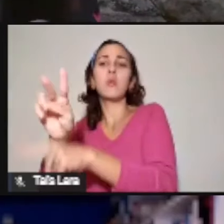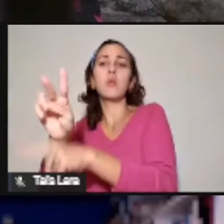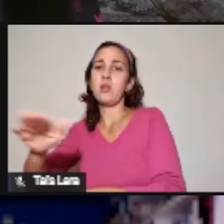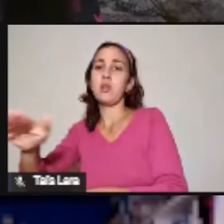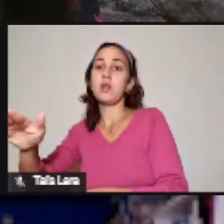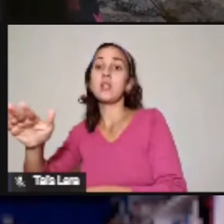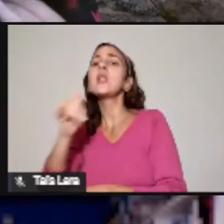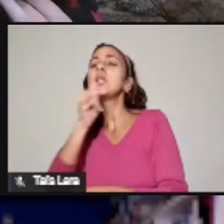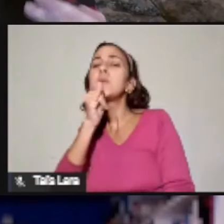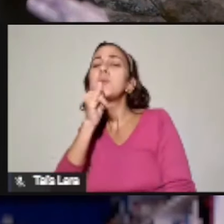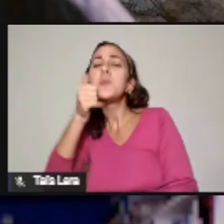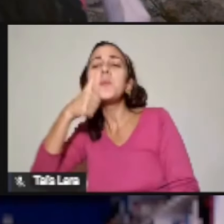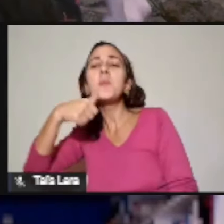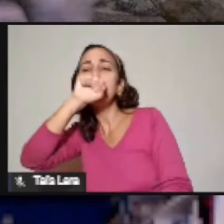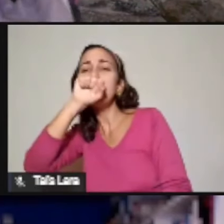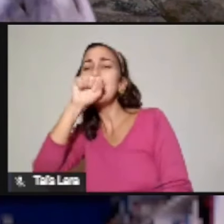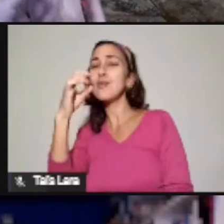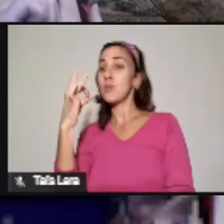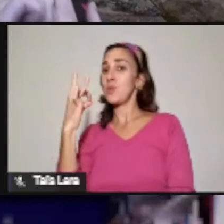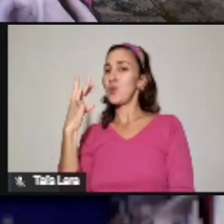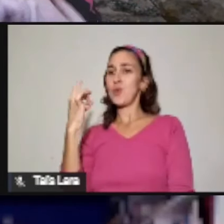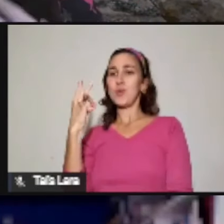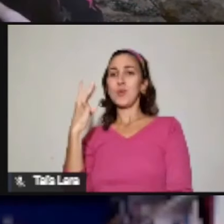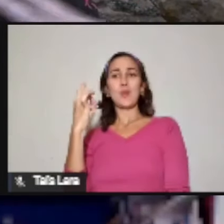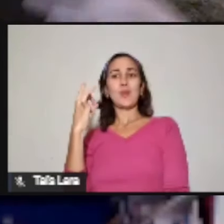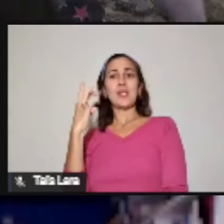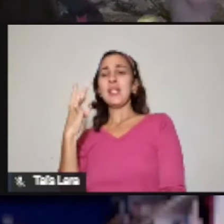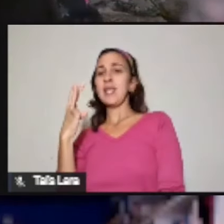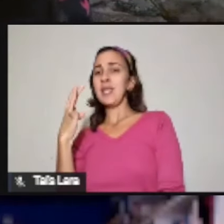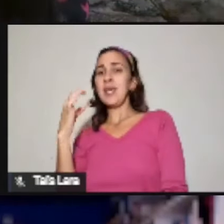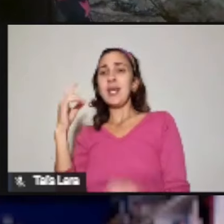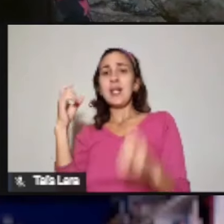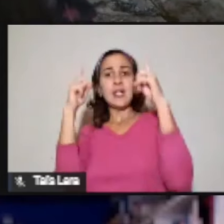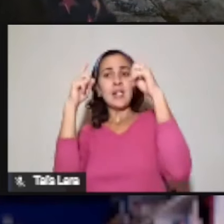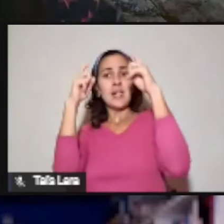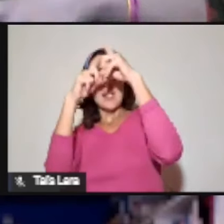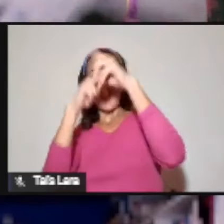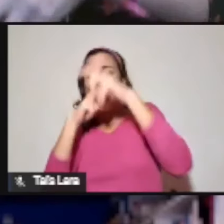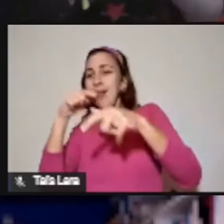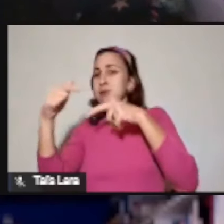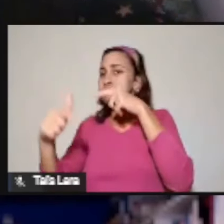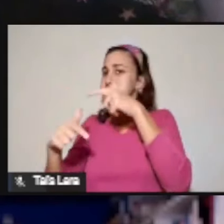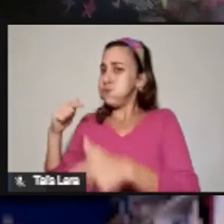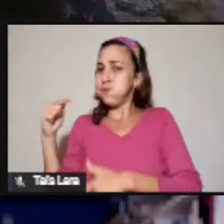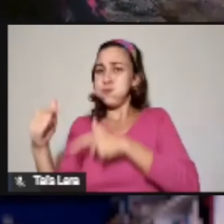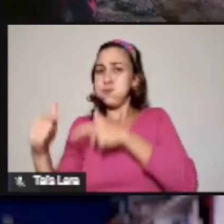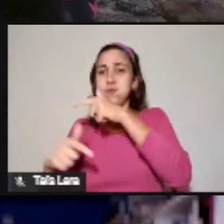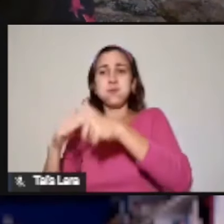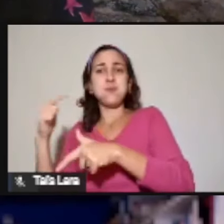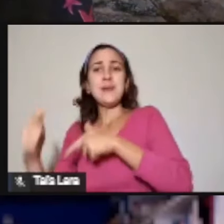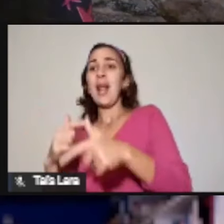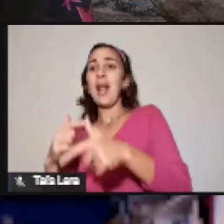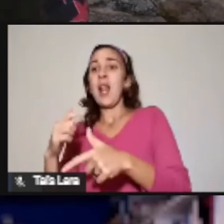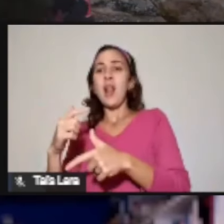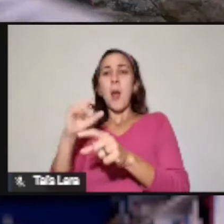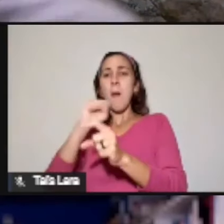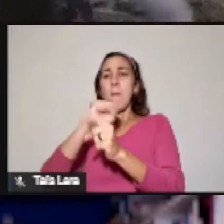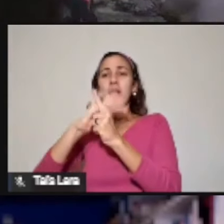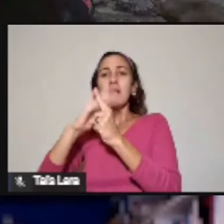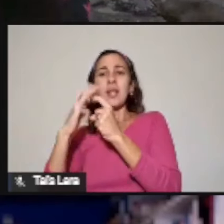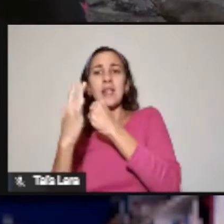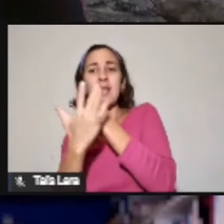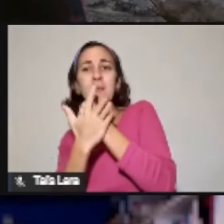aí 2 ou 3 turnos, já está morrendo de medo aí com a pandemia, né? Já tem um monte de coisa para pensar, às vezes